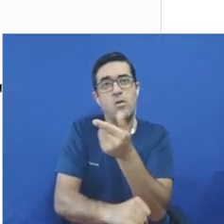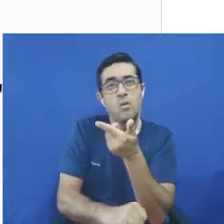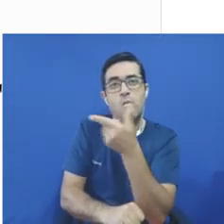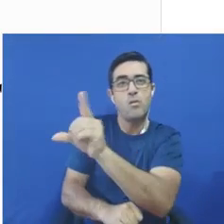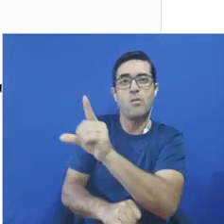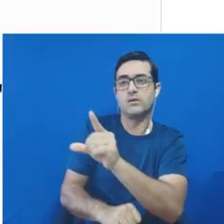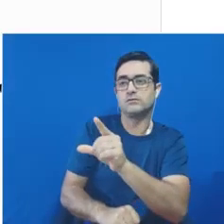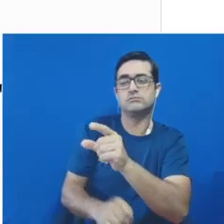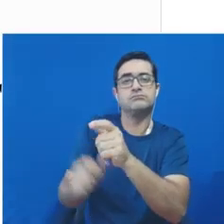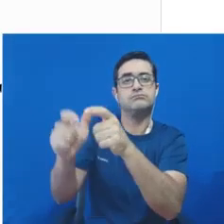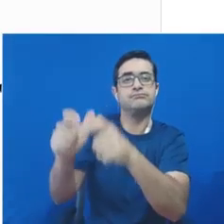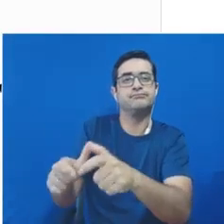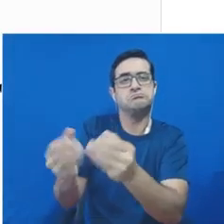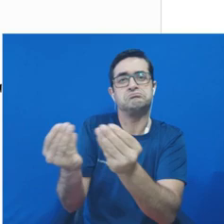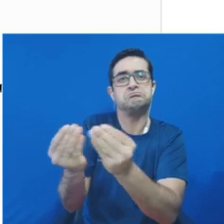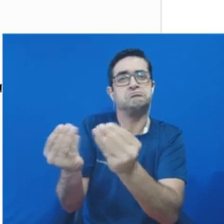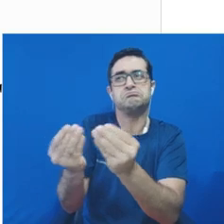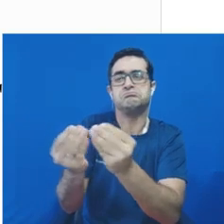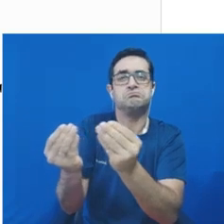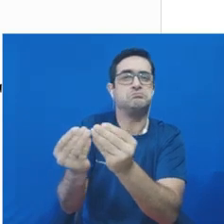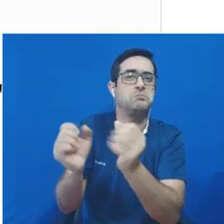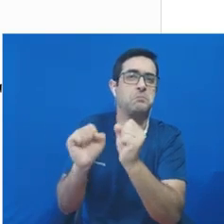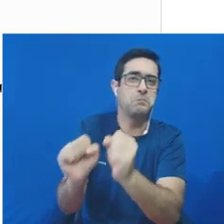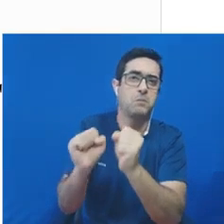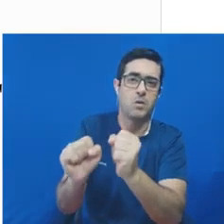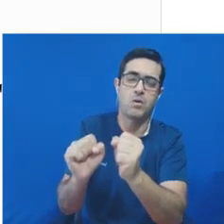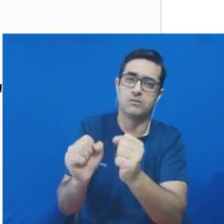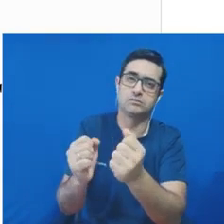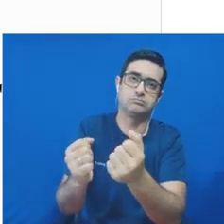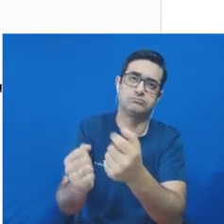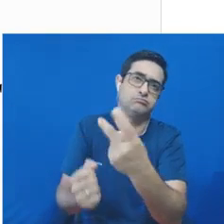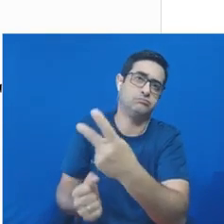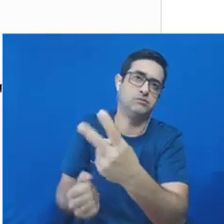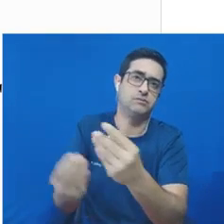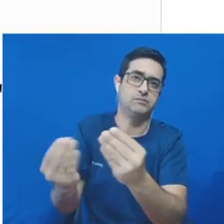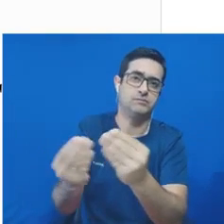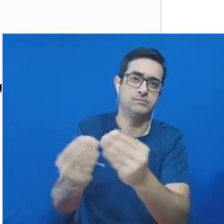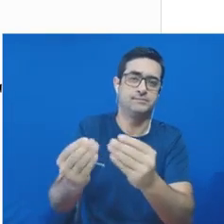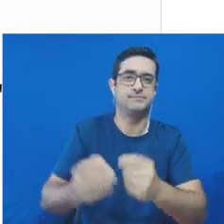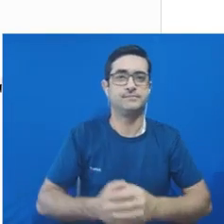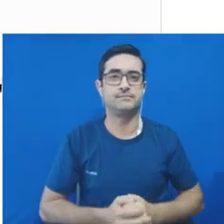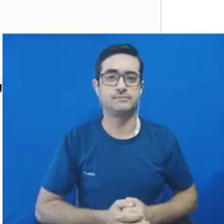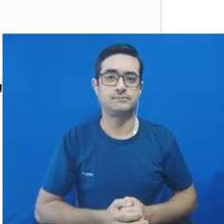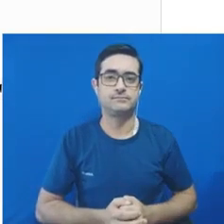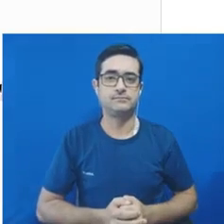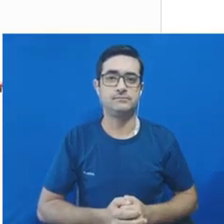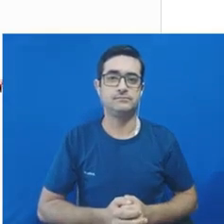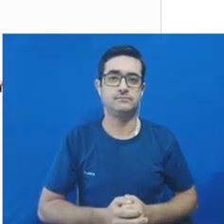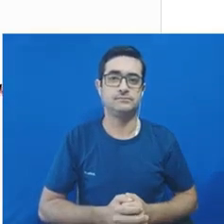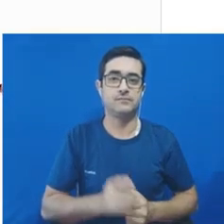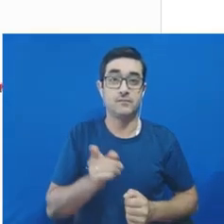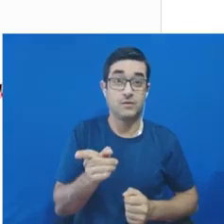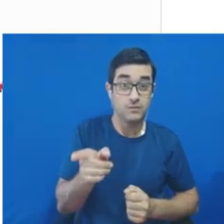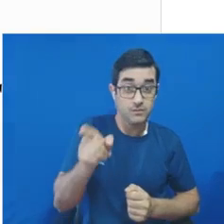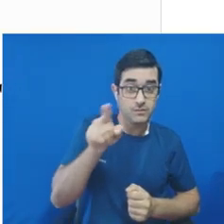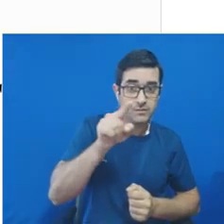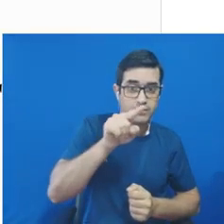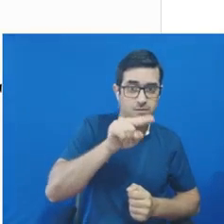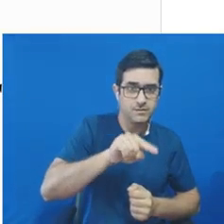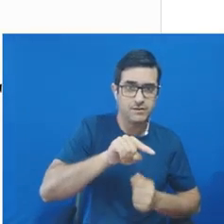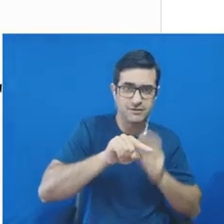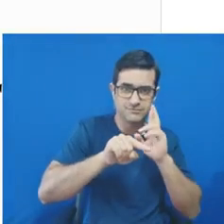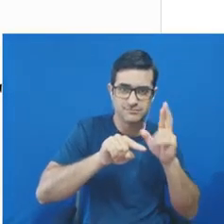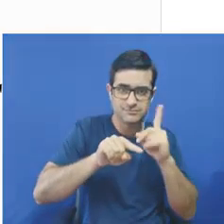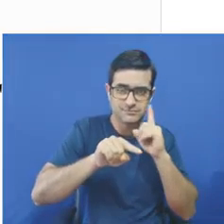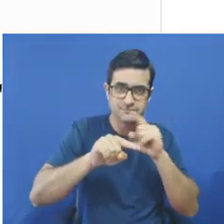direção a outro ponto de uma molécula ou de uma segunda molécula, né? E aqui essa seta só com uma